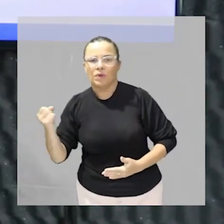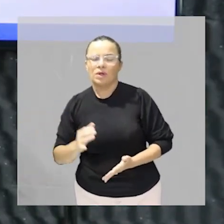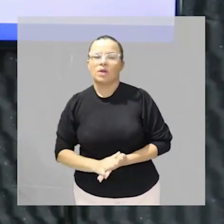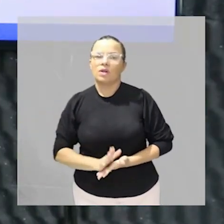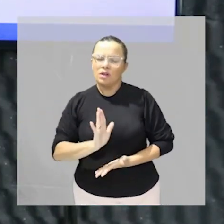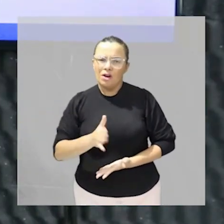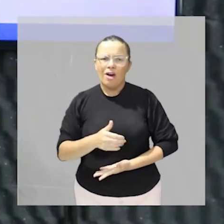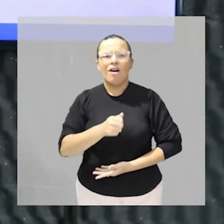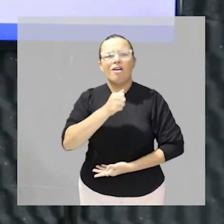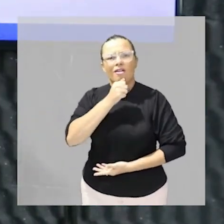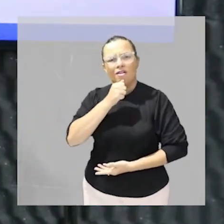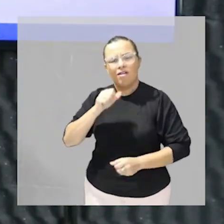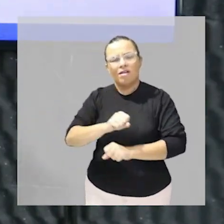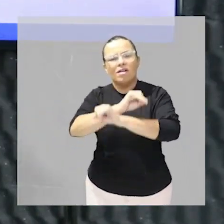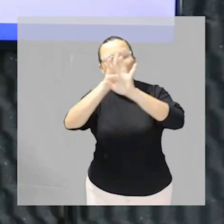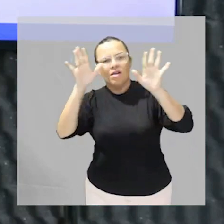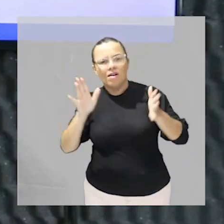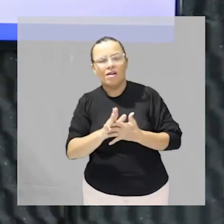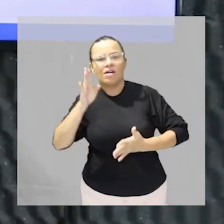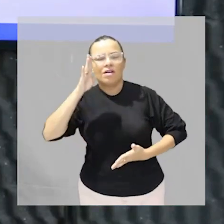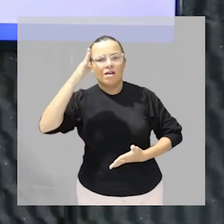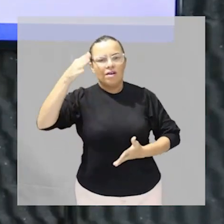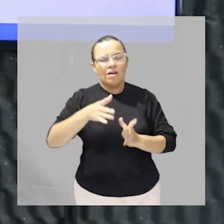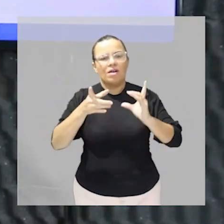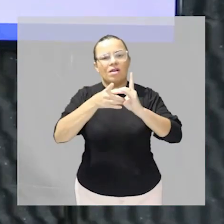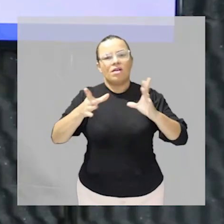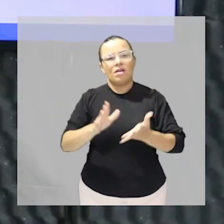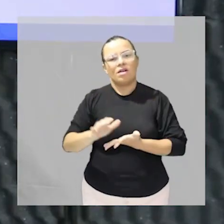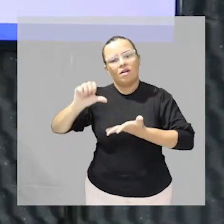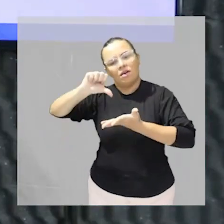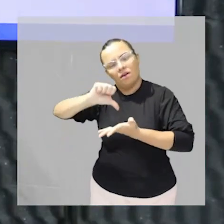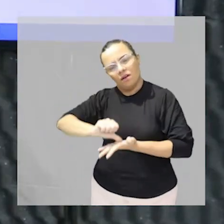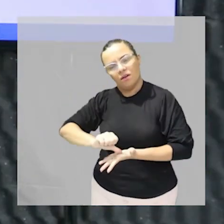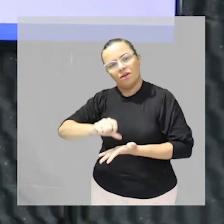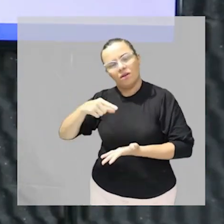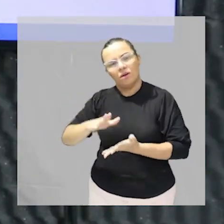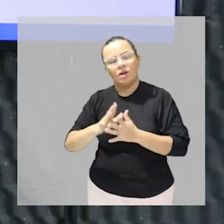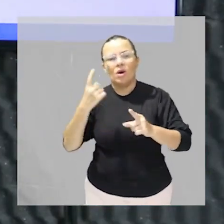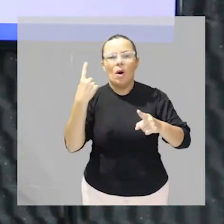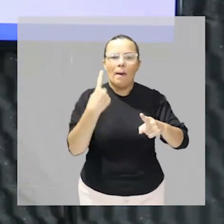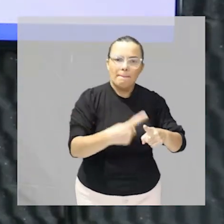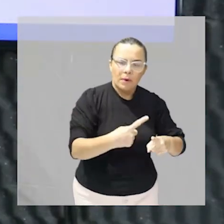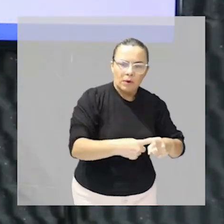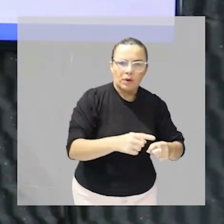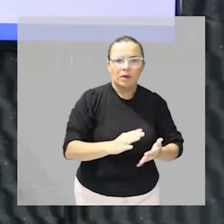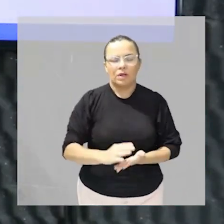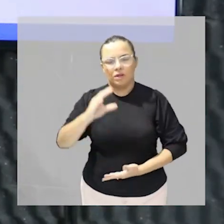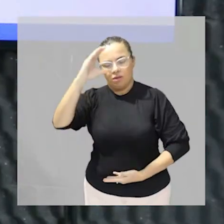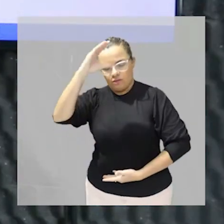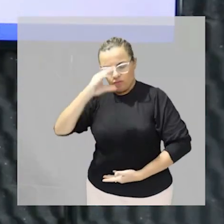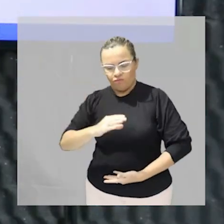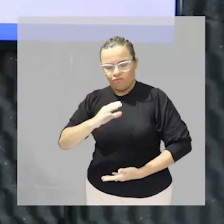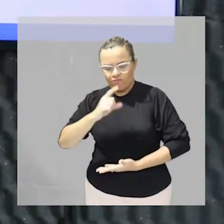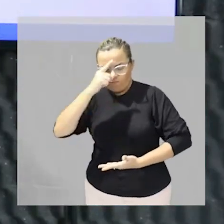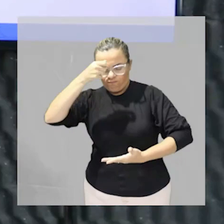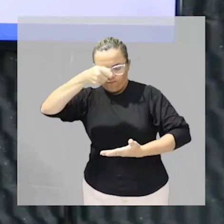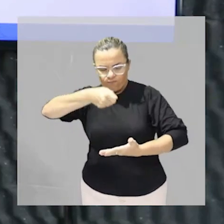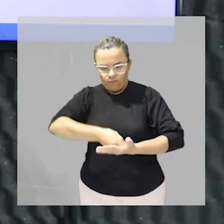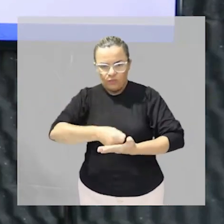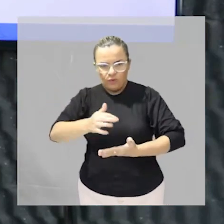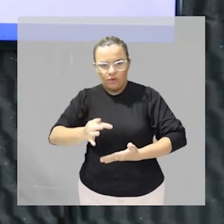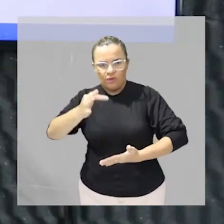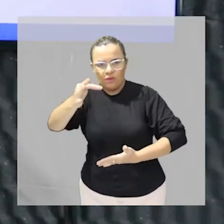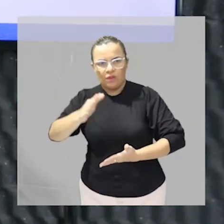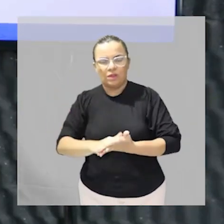Isso foi muito claro, principalmente na democracia ateniense. Porque o cidadão é ele que decide os destinos